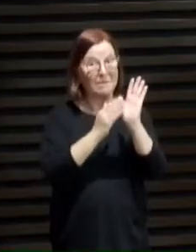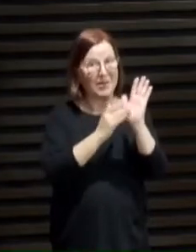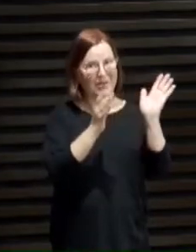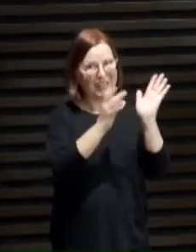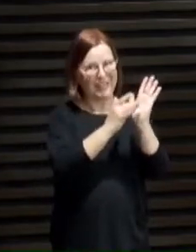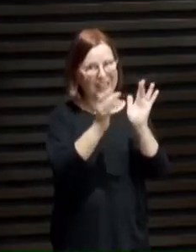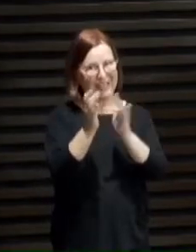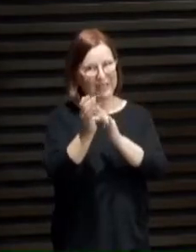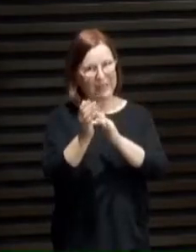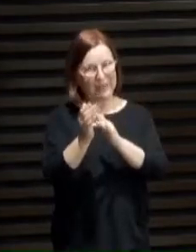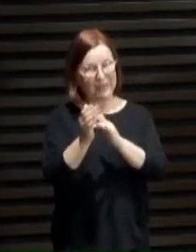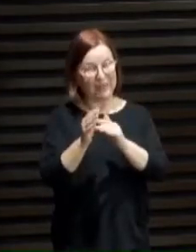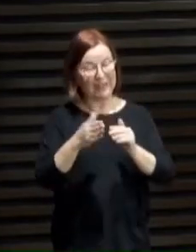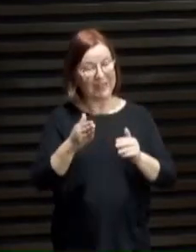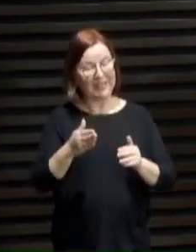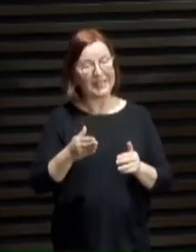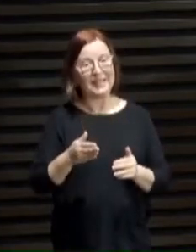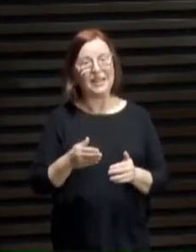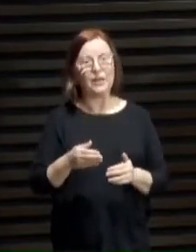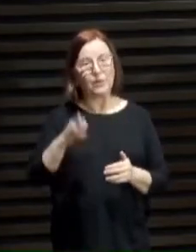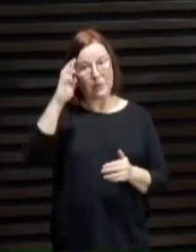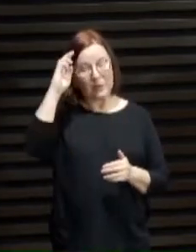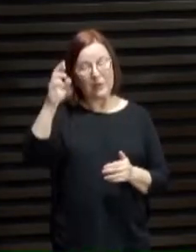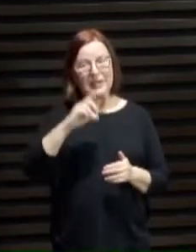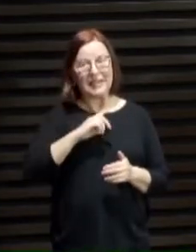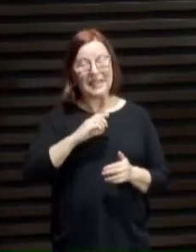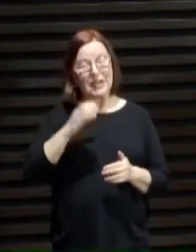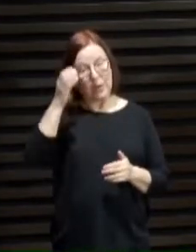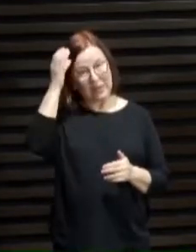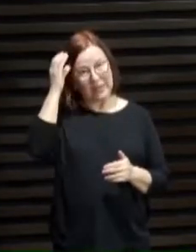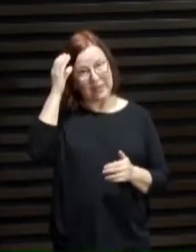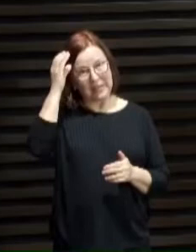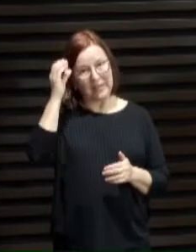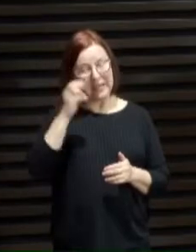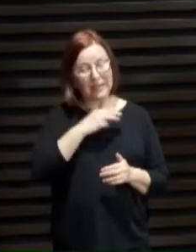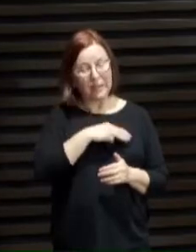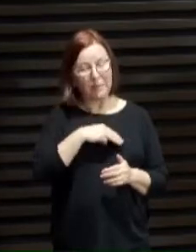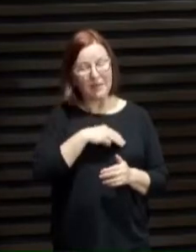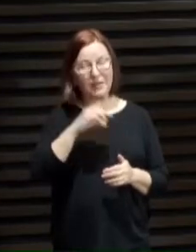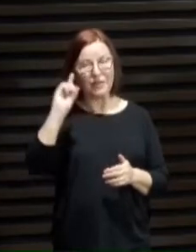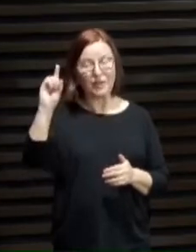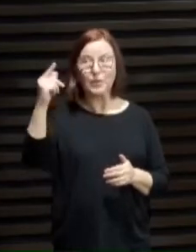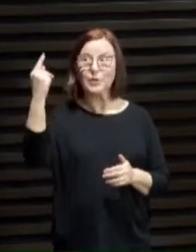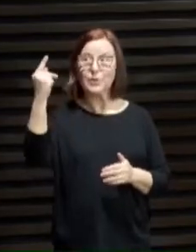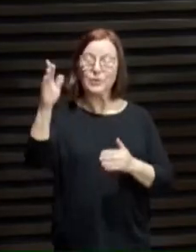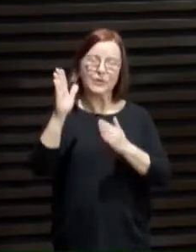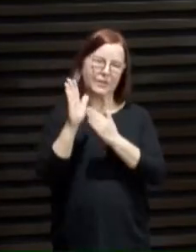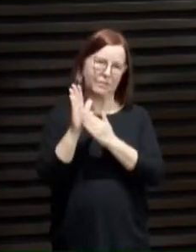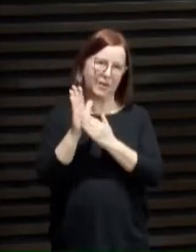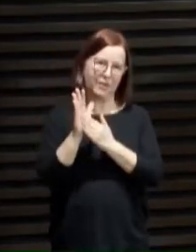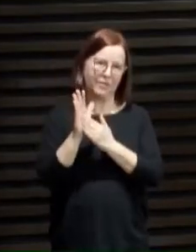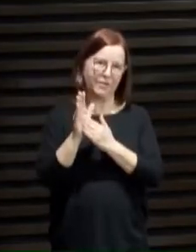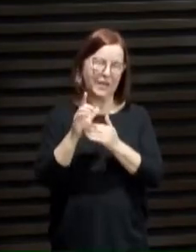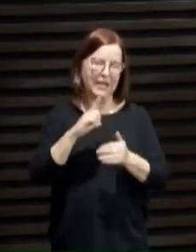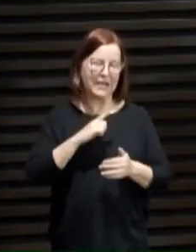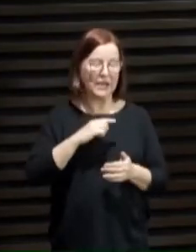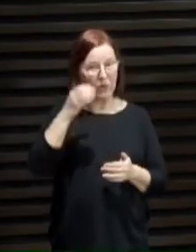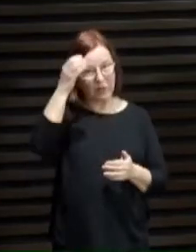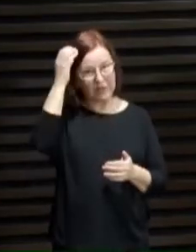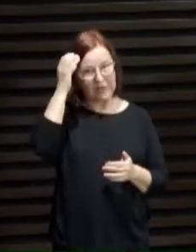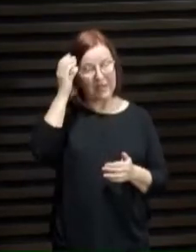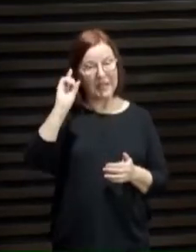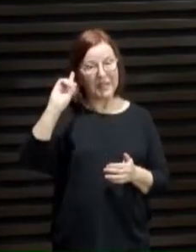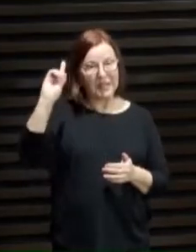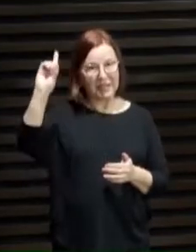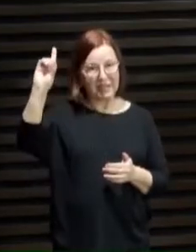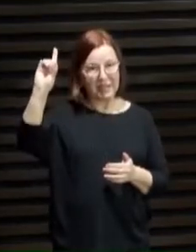tem consciência da missão de Deus em suas mãos. Jesus tem consciência do que Deus